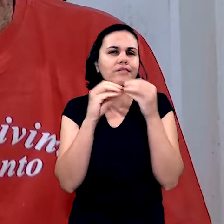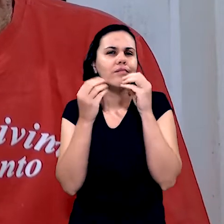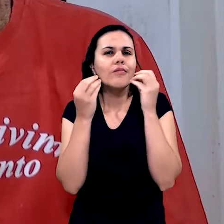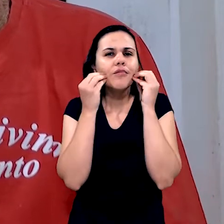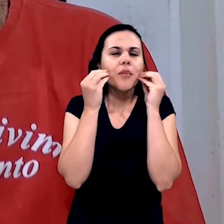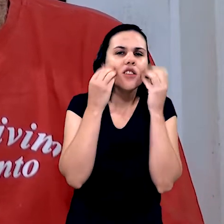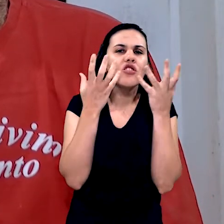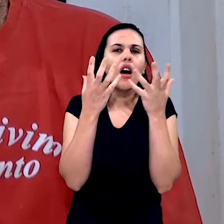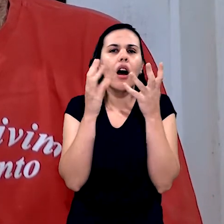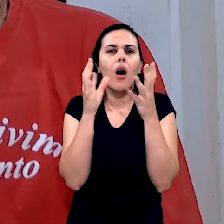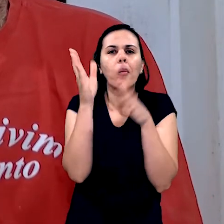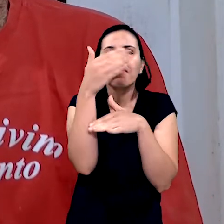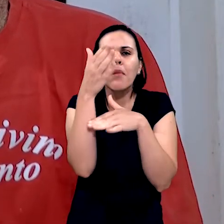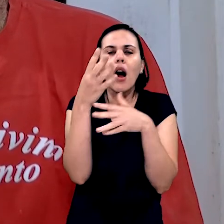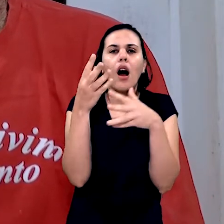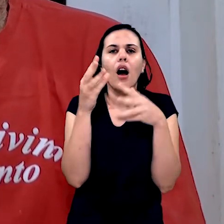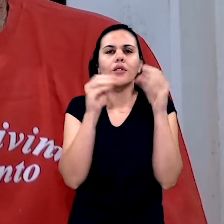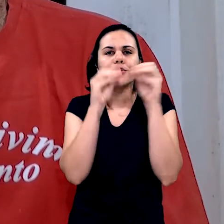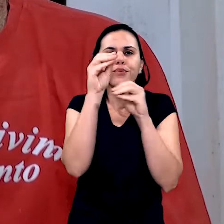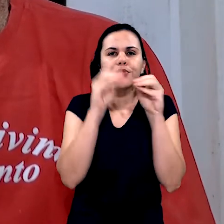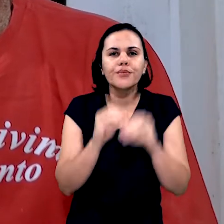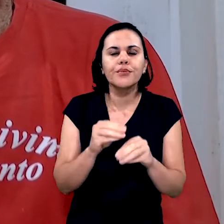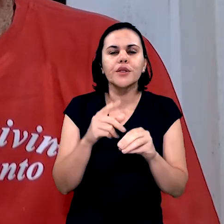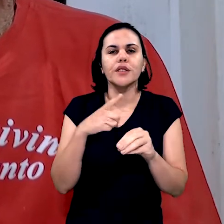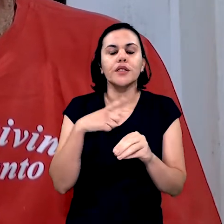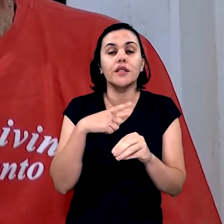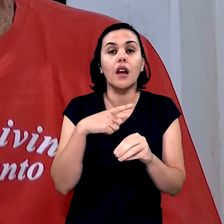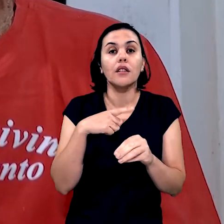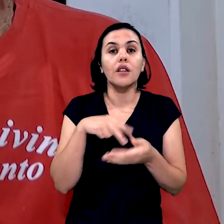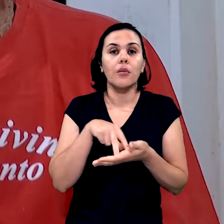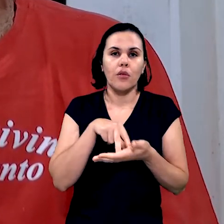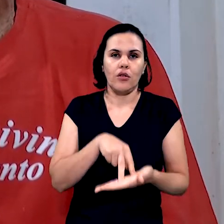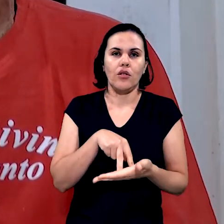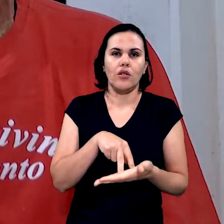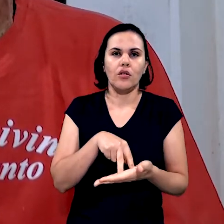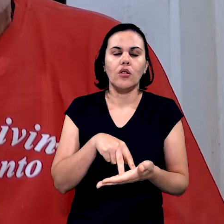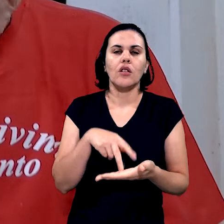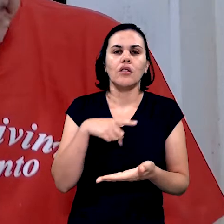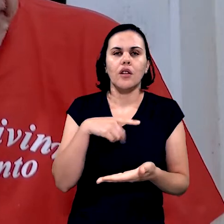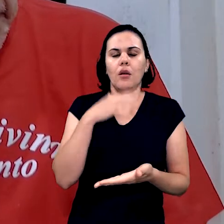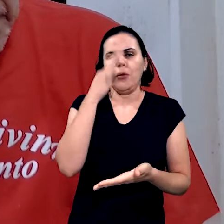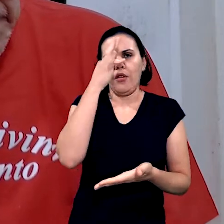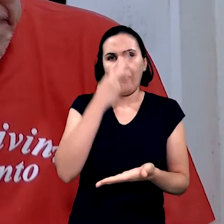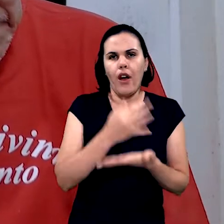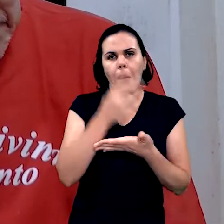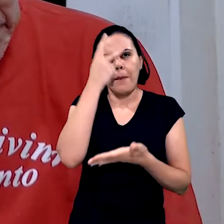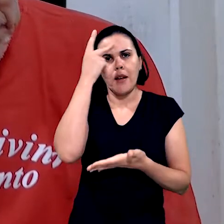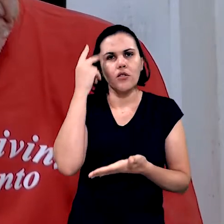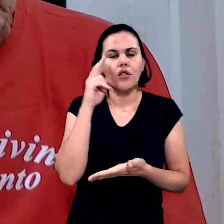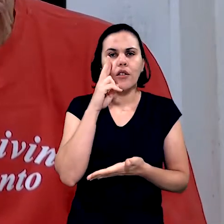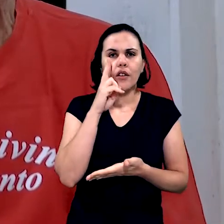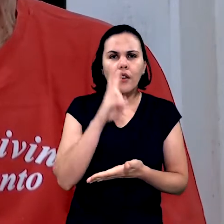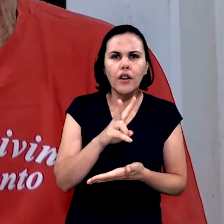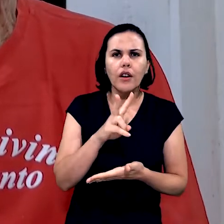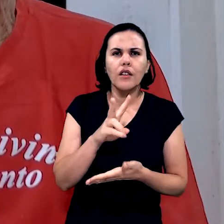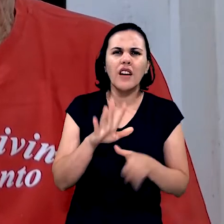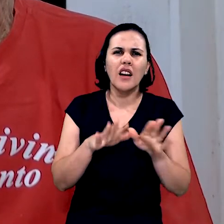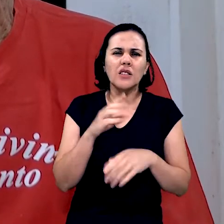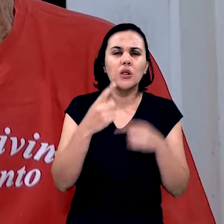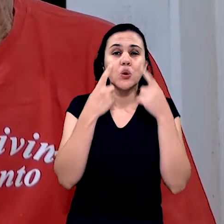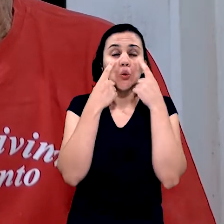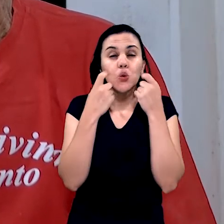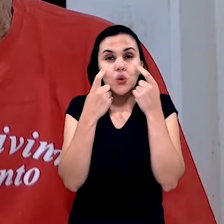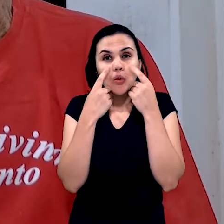mastro, beijar. É uma hora que você tem de ter muita firmeza, muita fé, né? Você vê muita gente